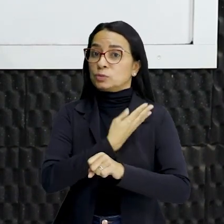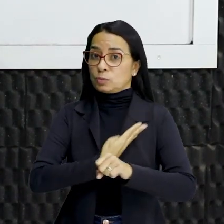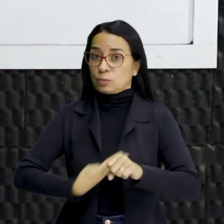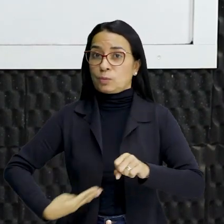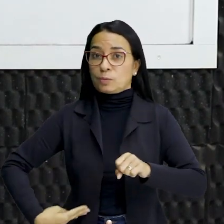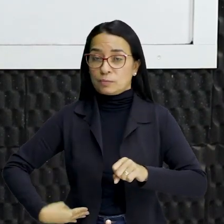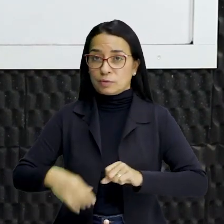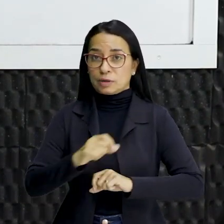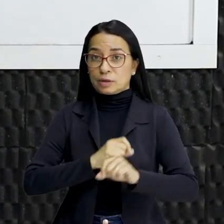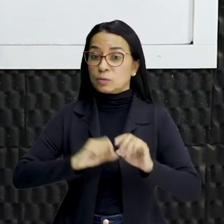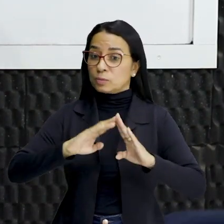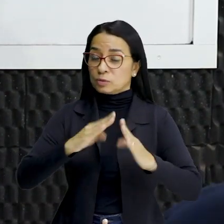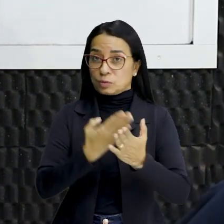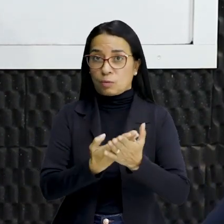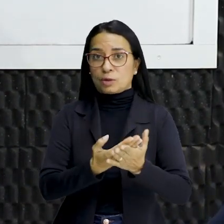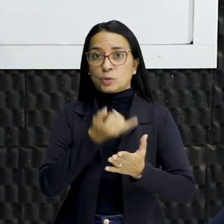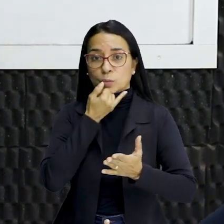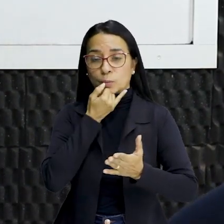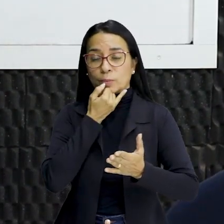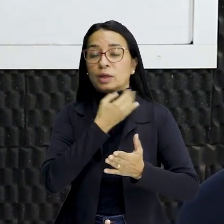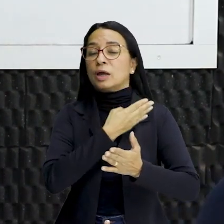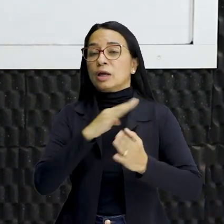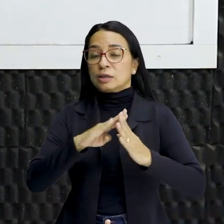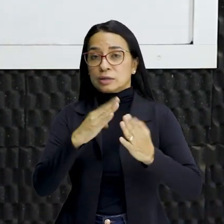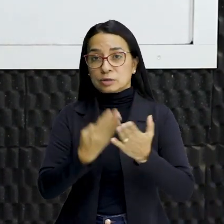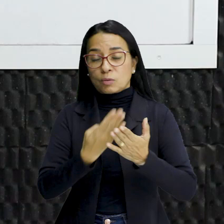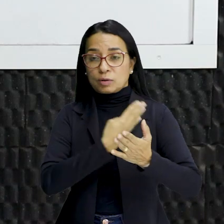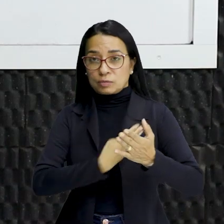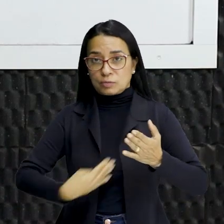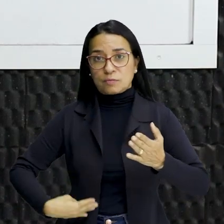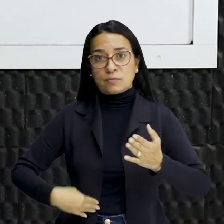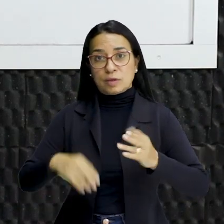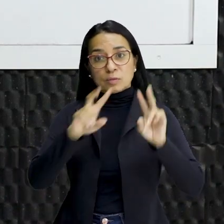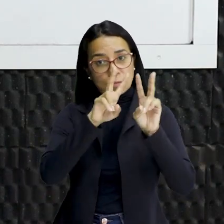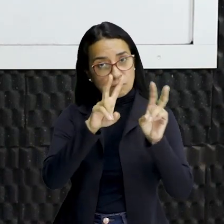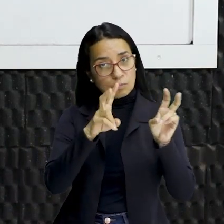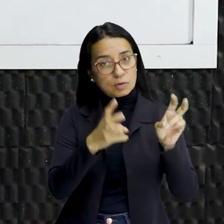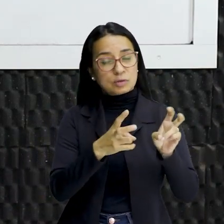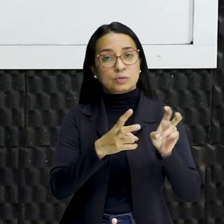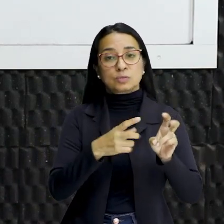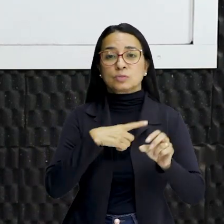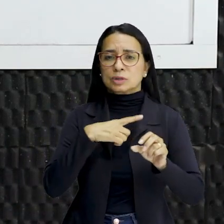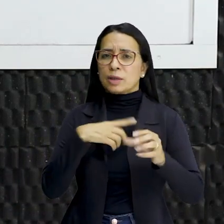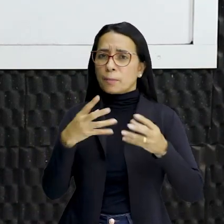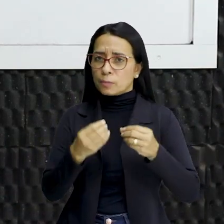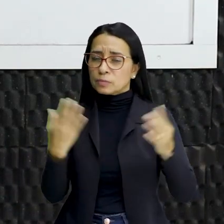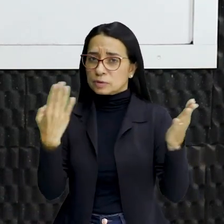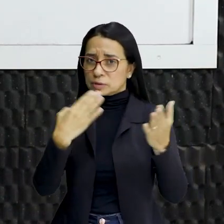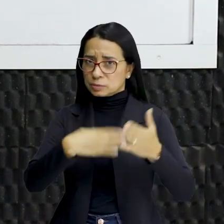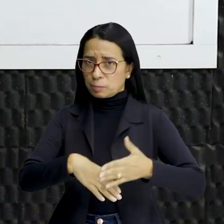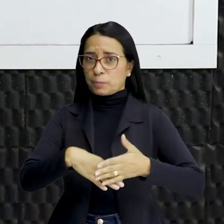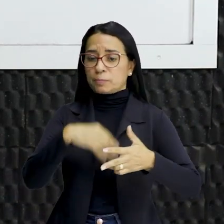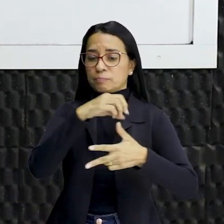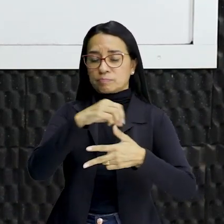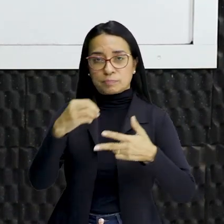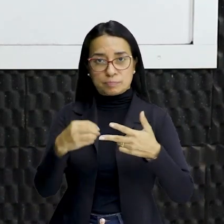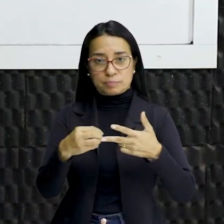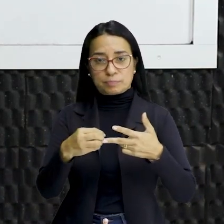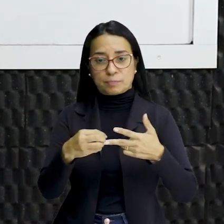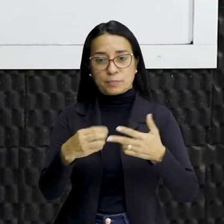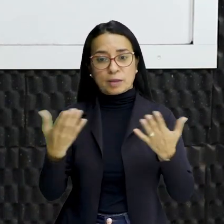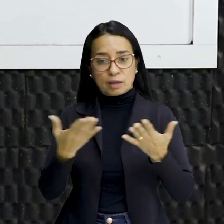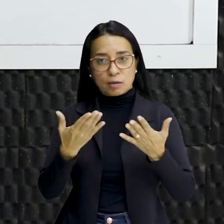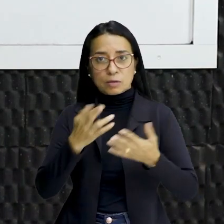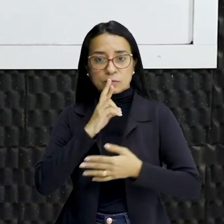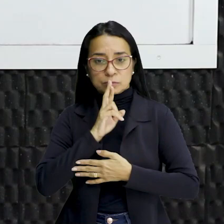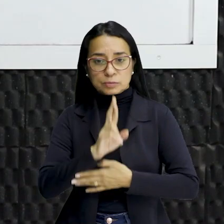do Maranhão tá e a gente tá aqui fazendo resolvendo questões de estatística que é um assunto que ele é bastante recorrente nas provas do Enem